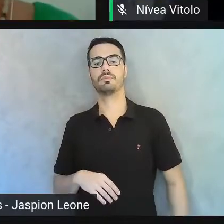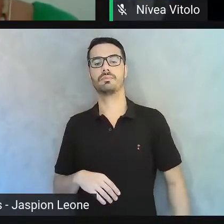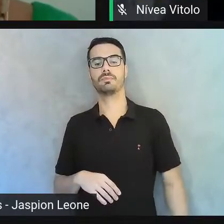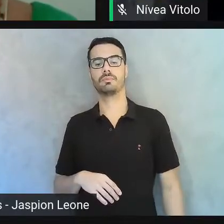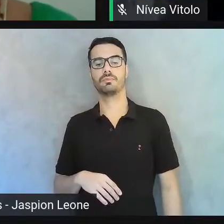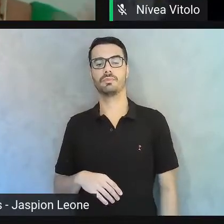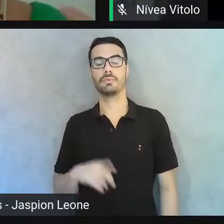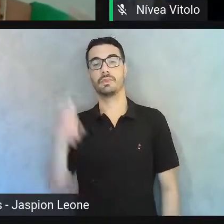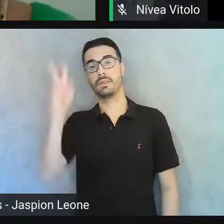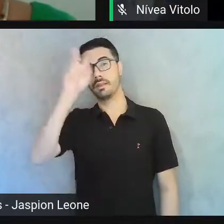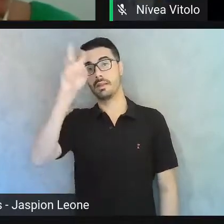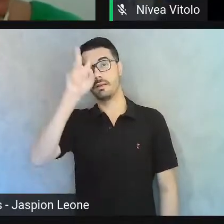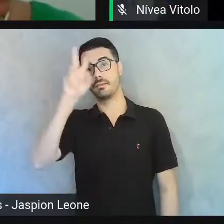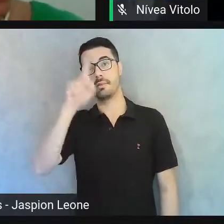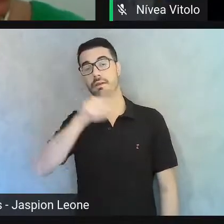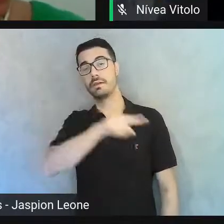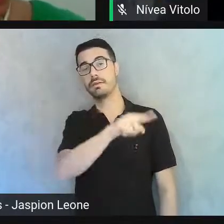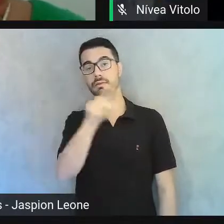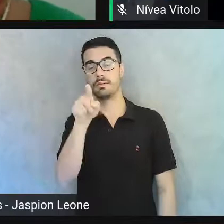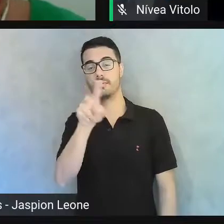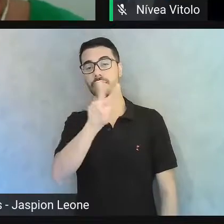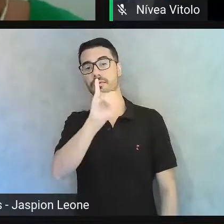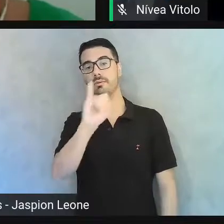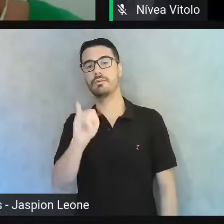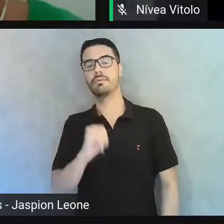Só lembrando que nós vamos deixar os